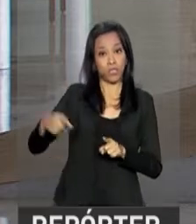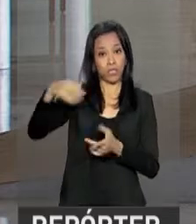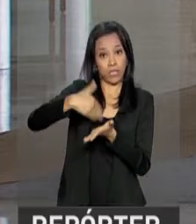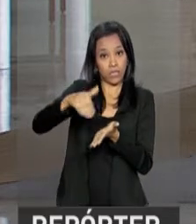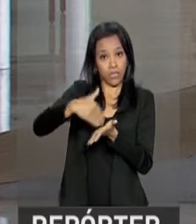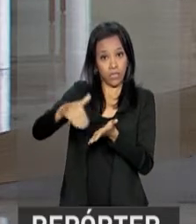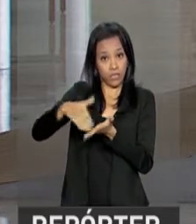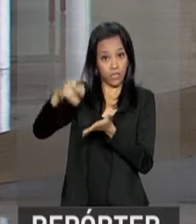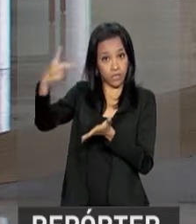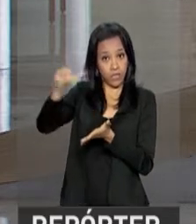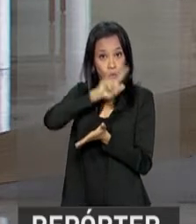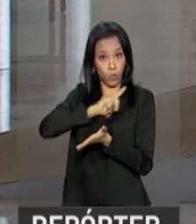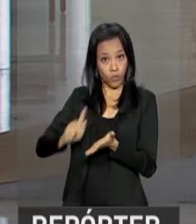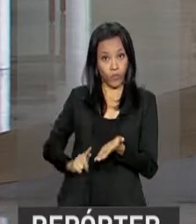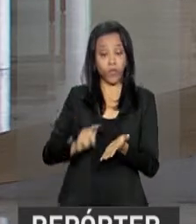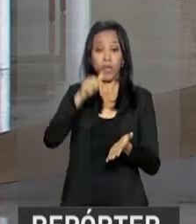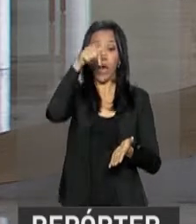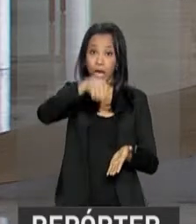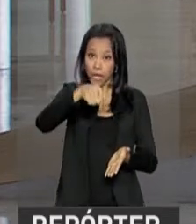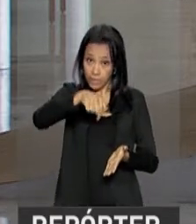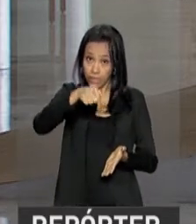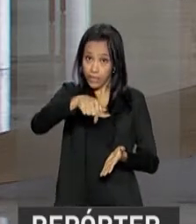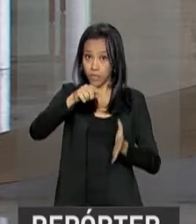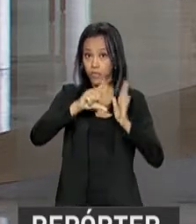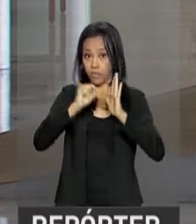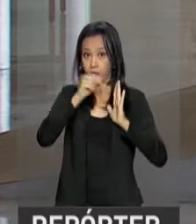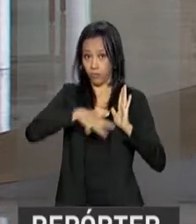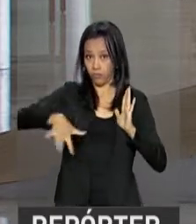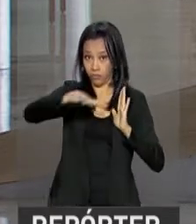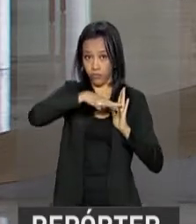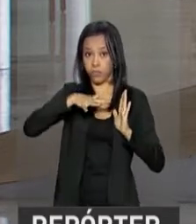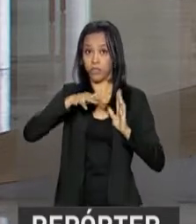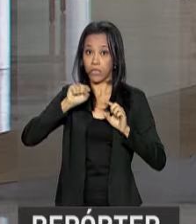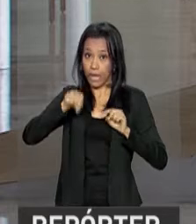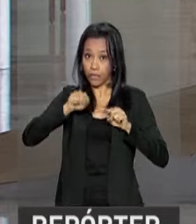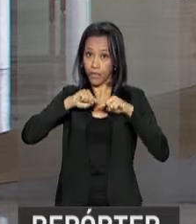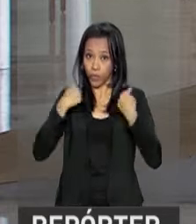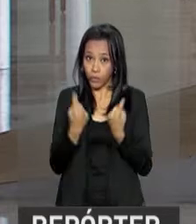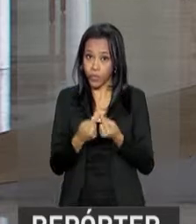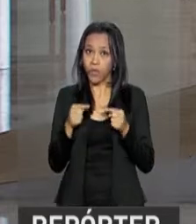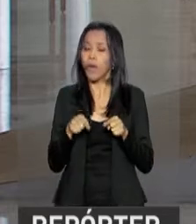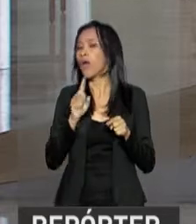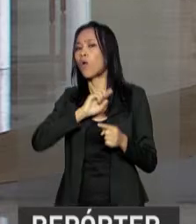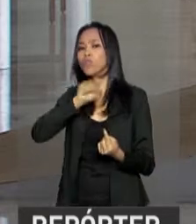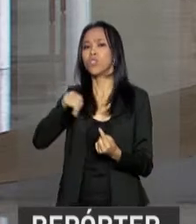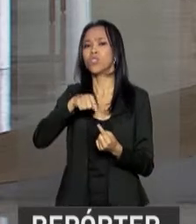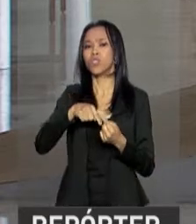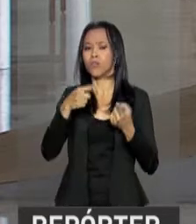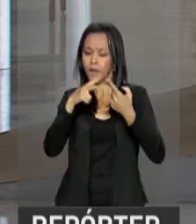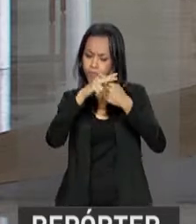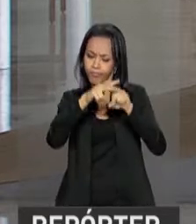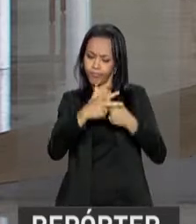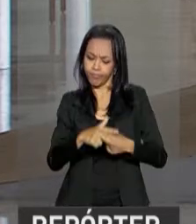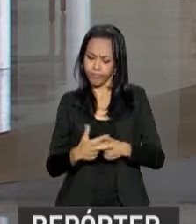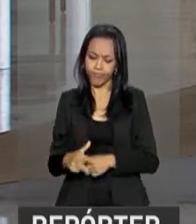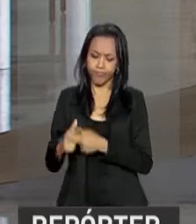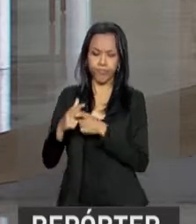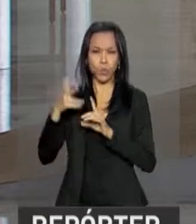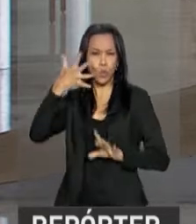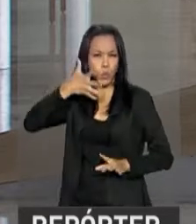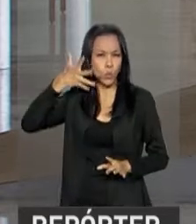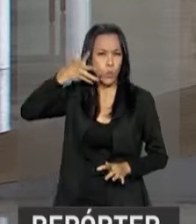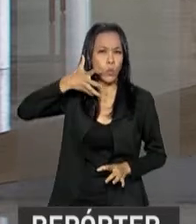no quarto andar aqui do palácio do planalto neste encontro vai ser para afinar o discurso é